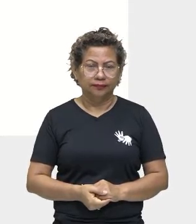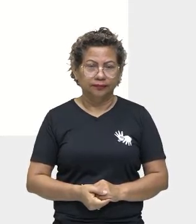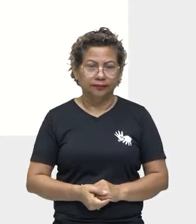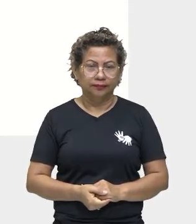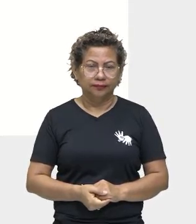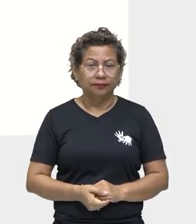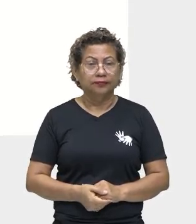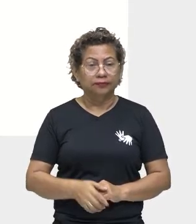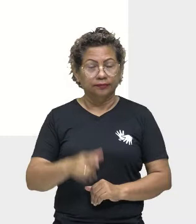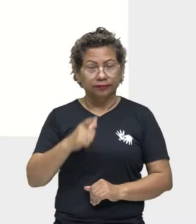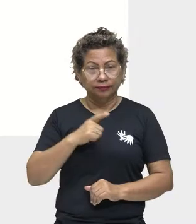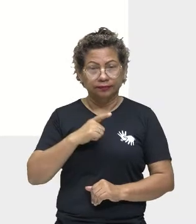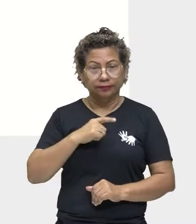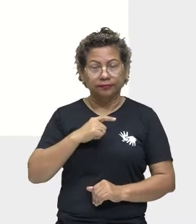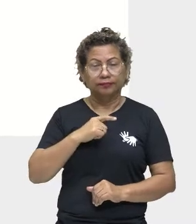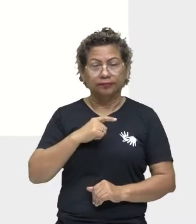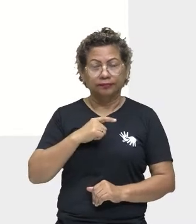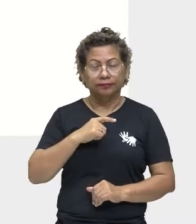X vai ser igual